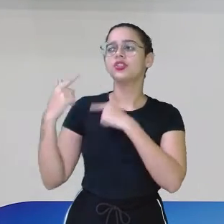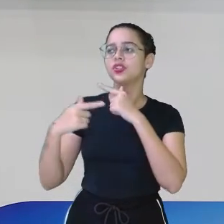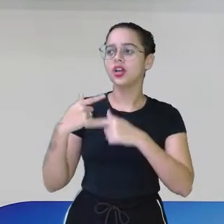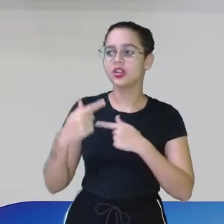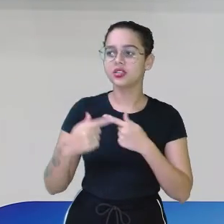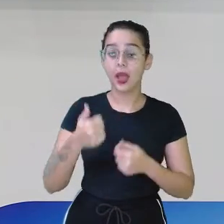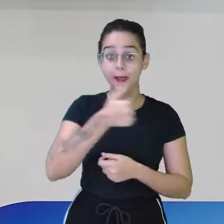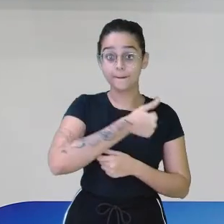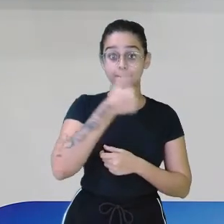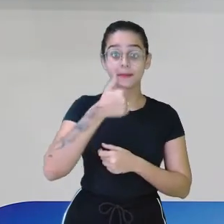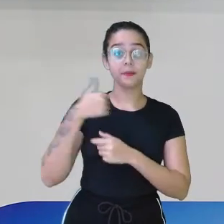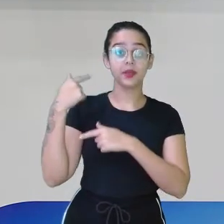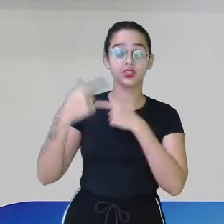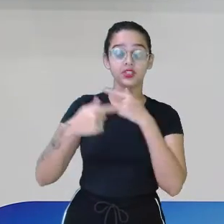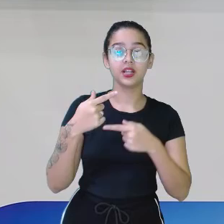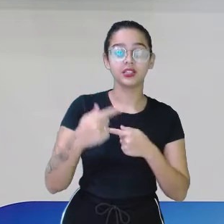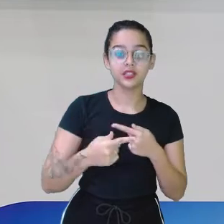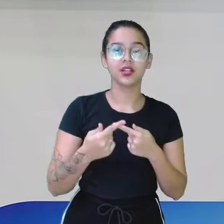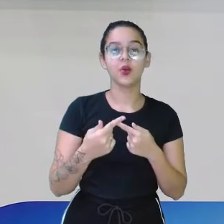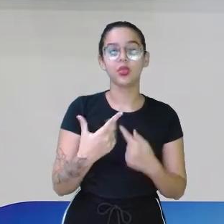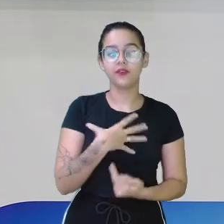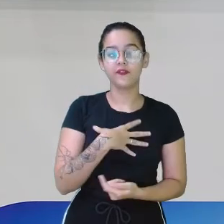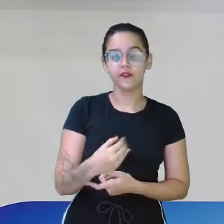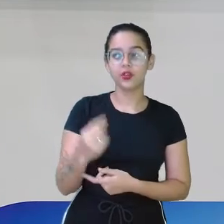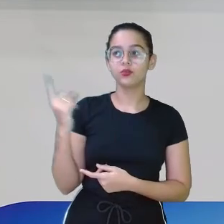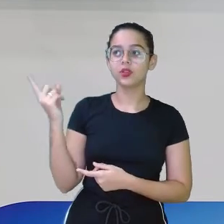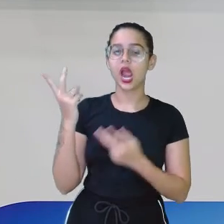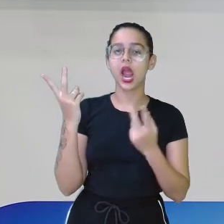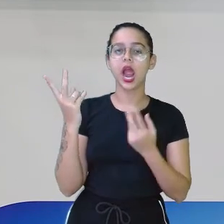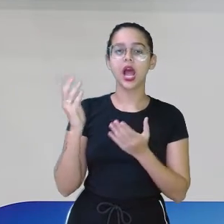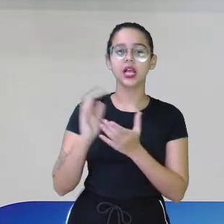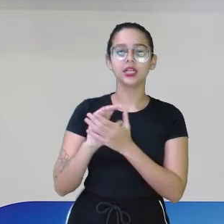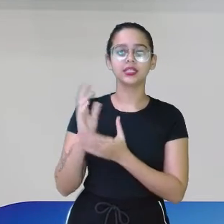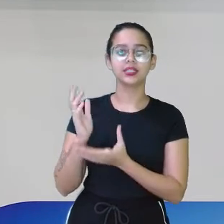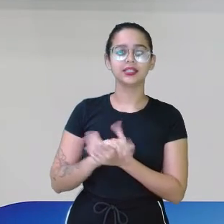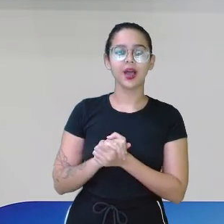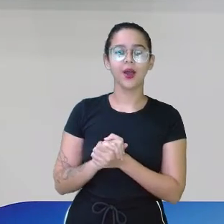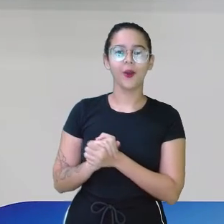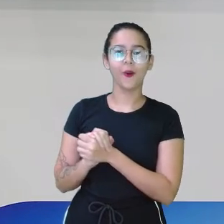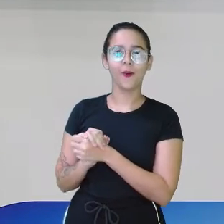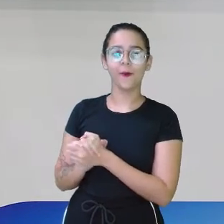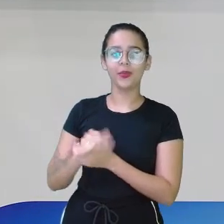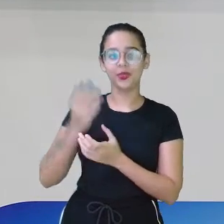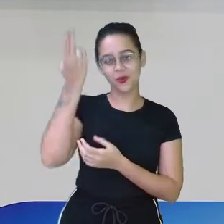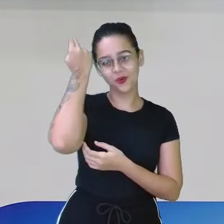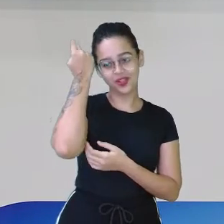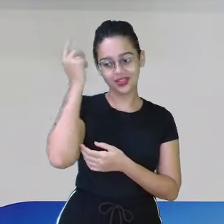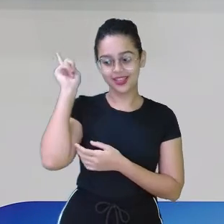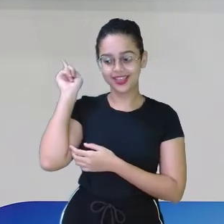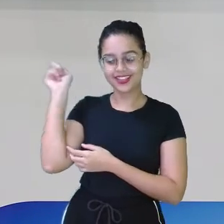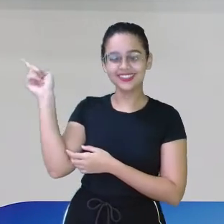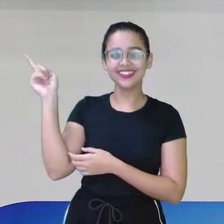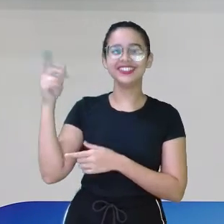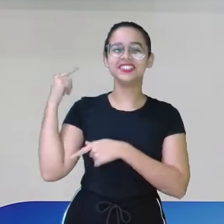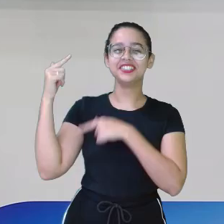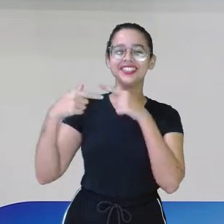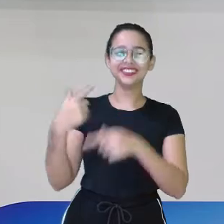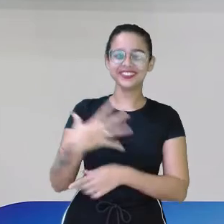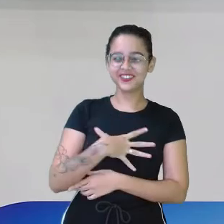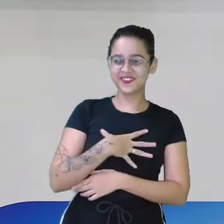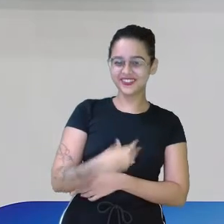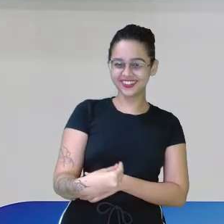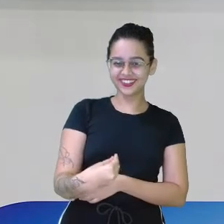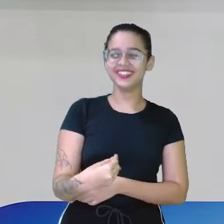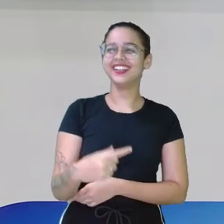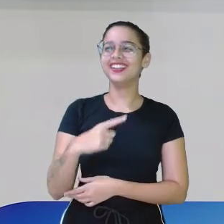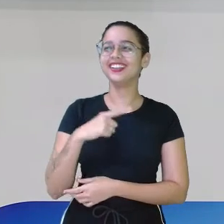a primeira geração de filhotinhos desse casalzinho aqui, né? Então, dessa geraçãozinha de filhotes, a